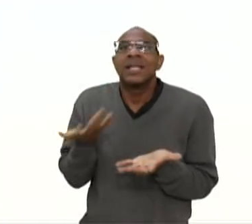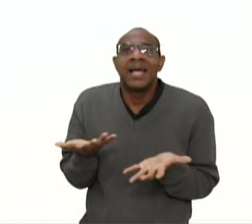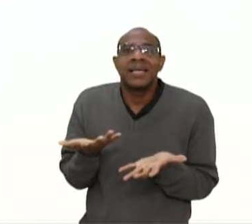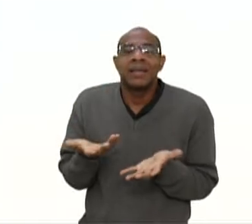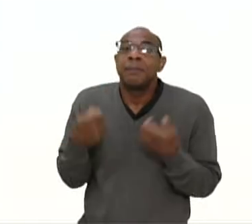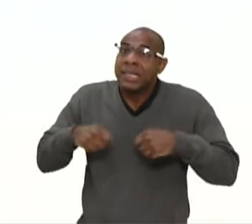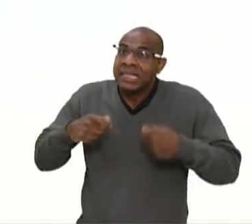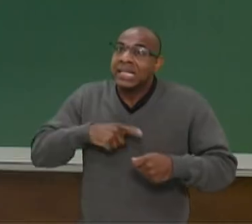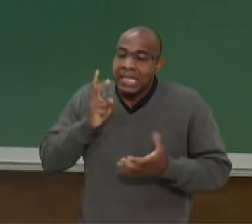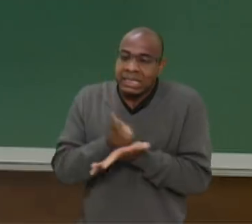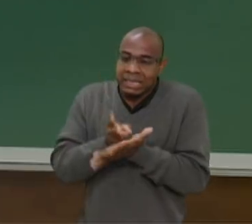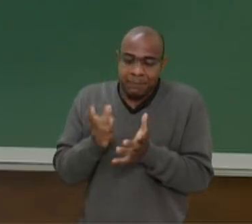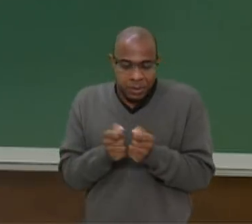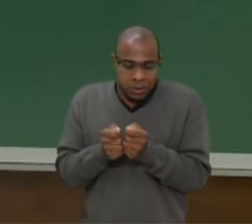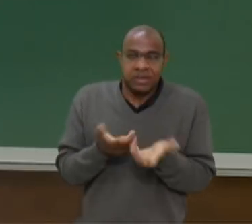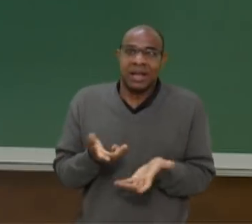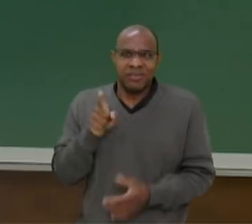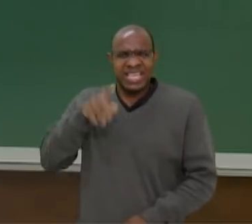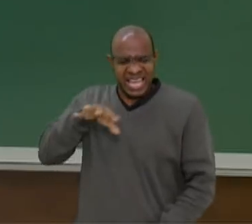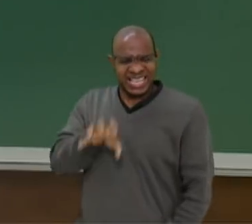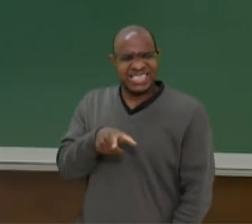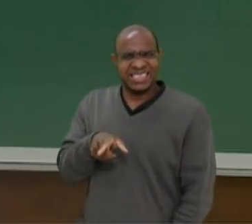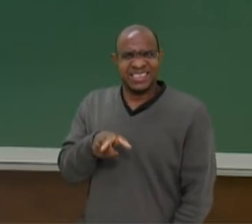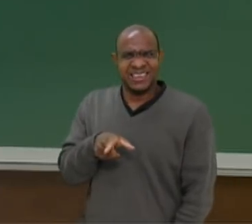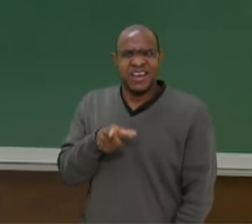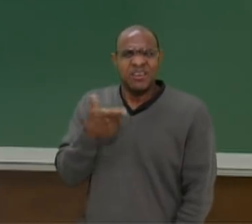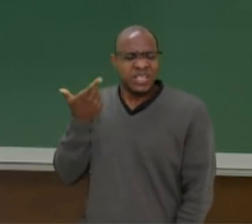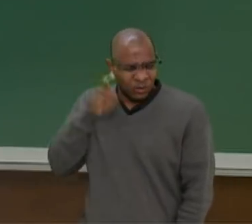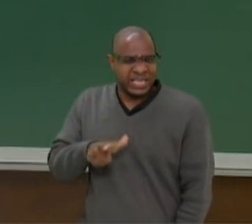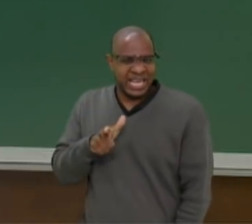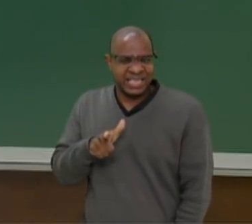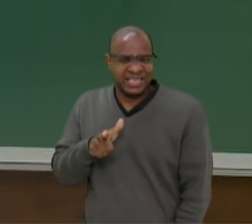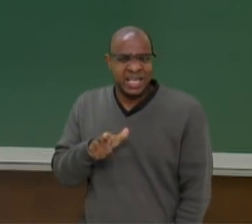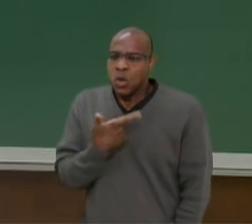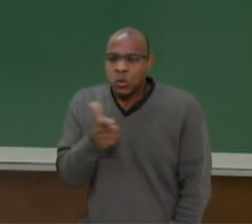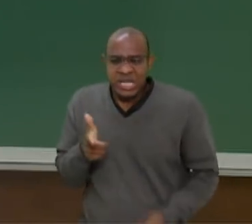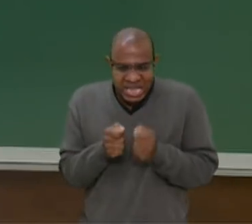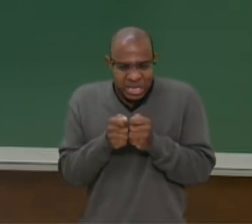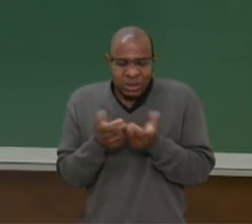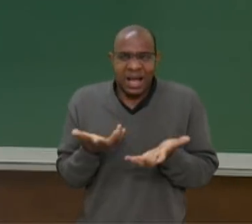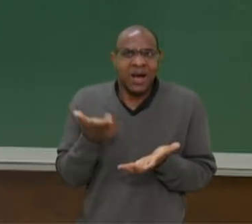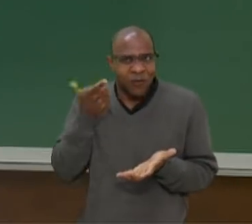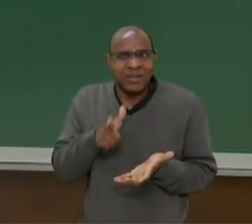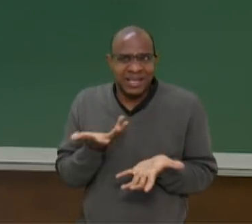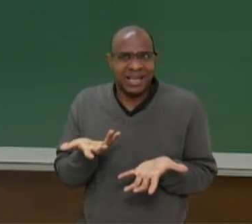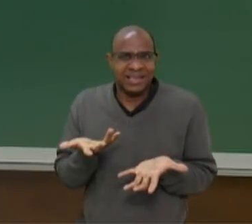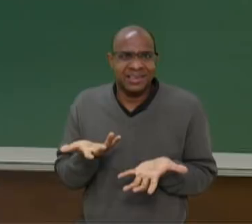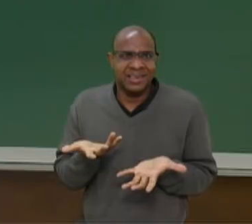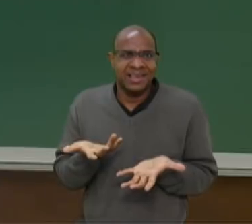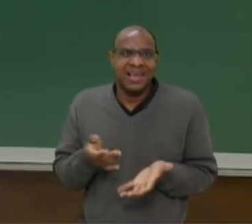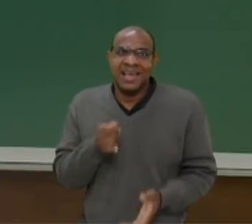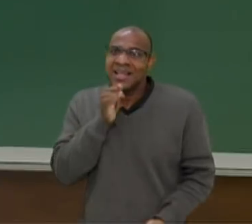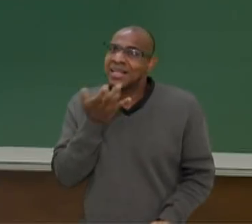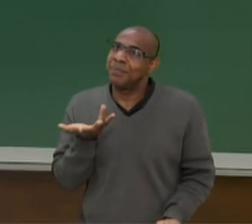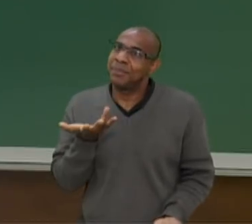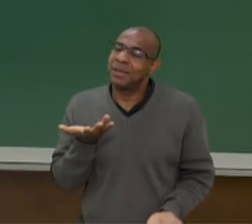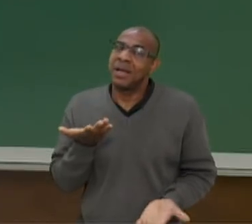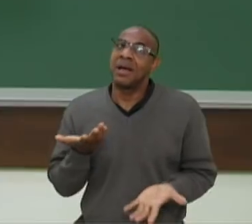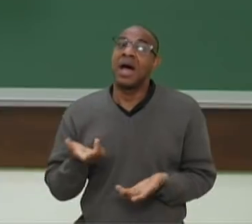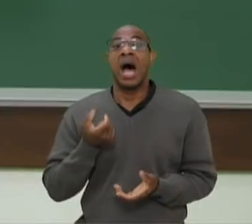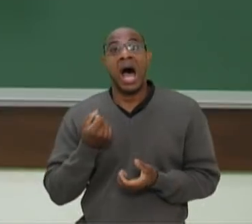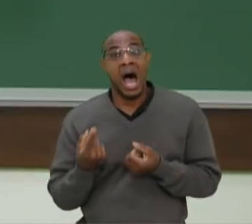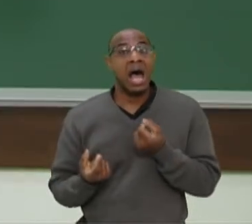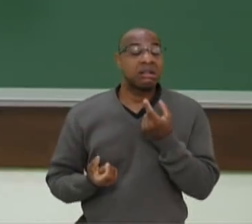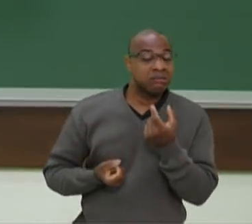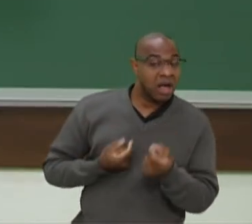Ah, me conta aí. Tenho certeza, né, que você pode ser um desses. Mas eu também, né, de vez em quando,